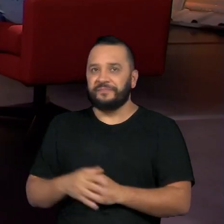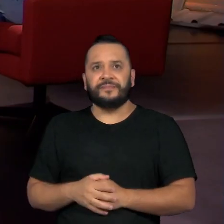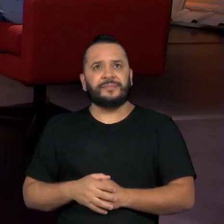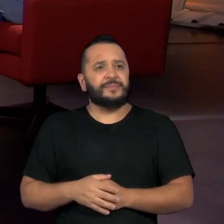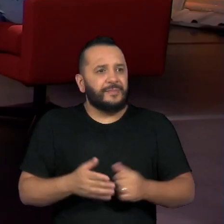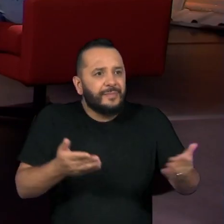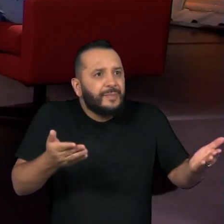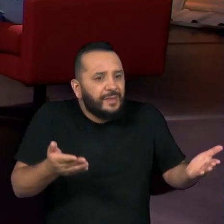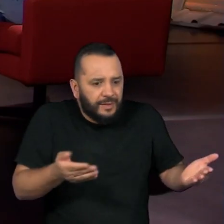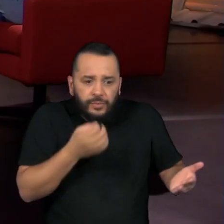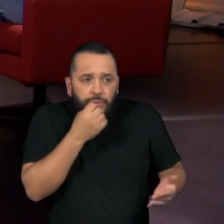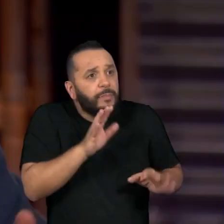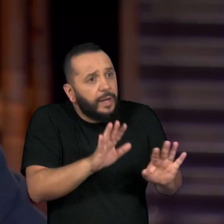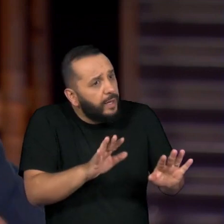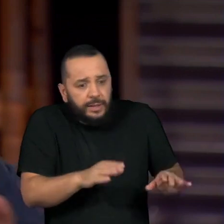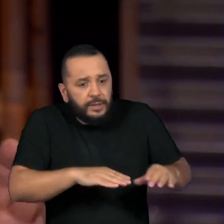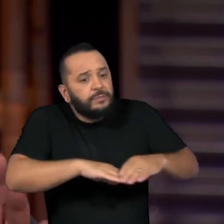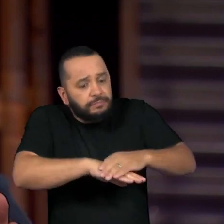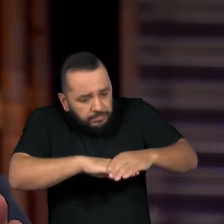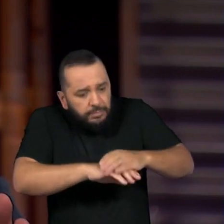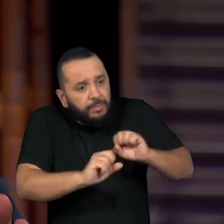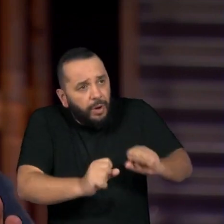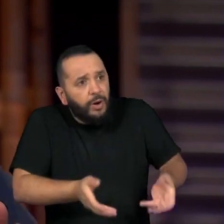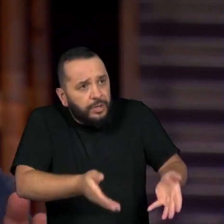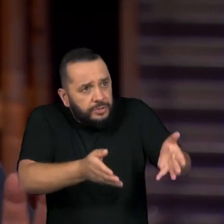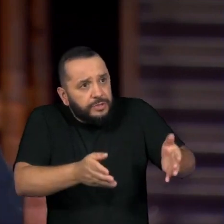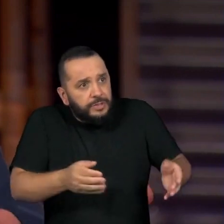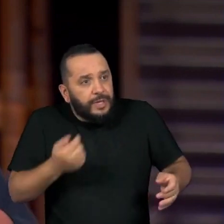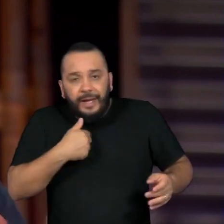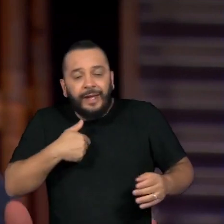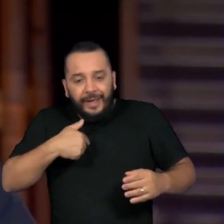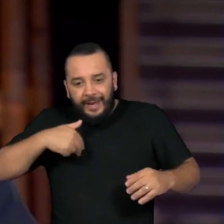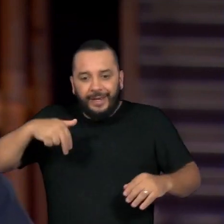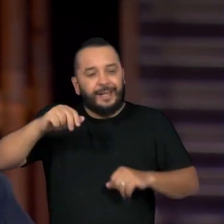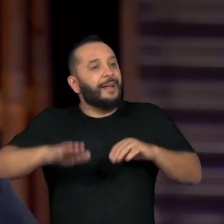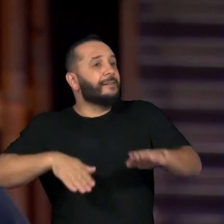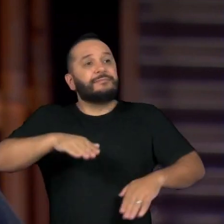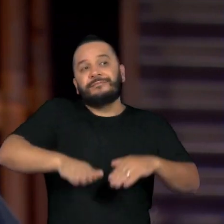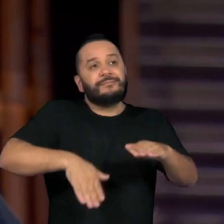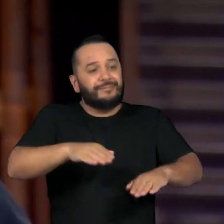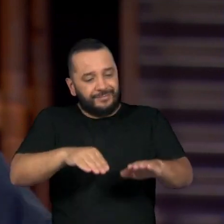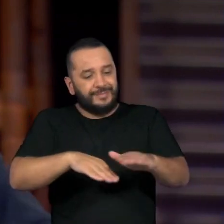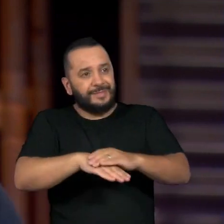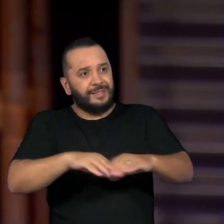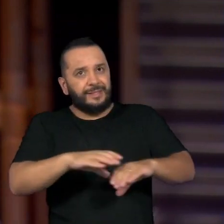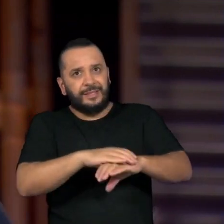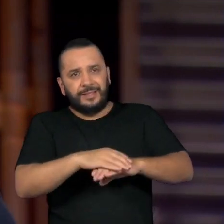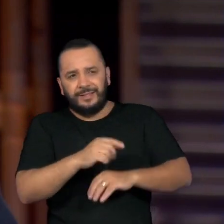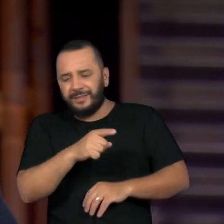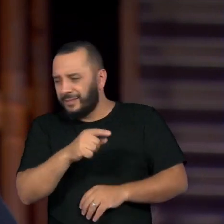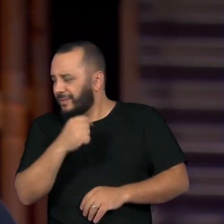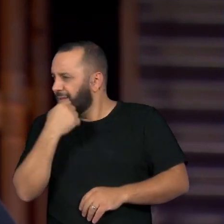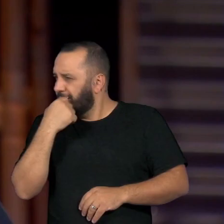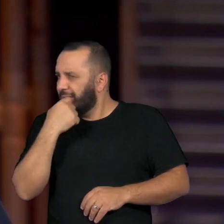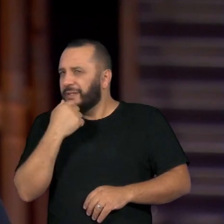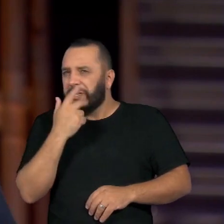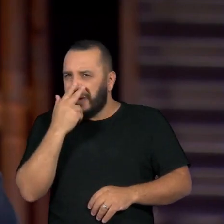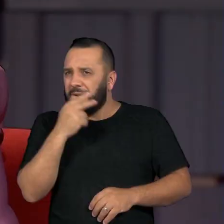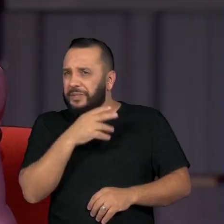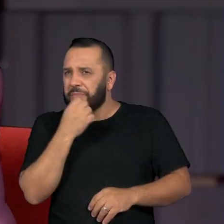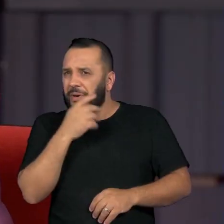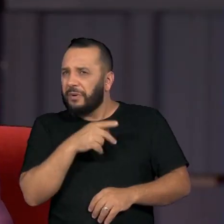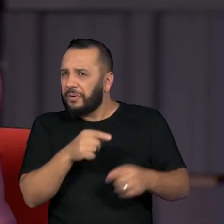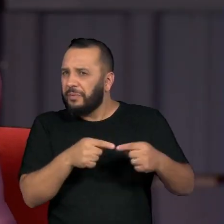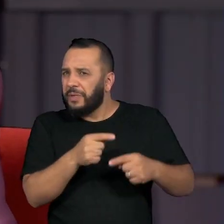falou, tudo bem. Tudo bem. Porque ele estava curtindo ali, a praia de tênis. Eu até comecei a olhar e falei, você sabe que talvez não seja uma má